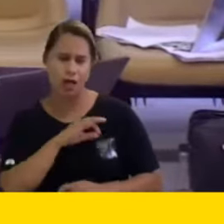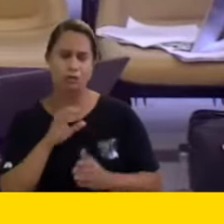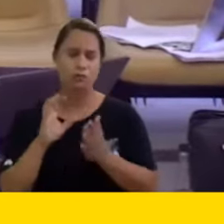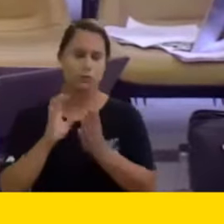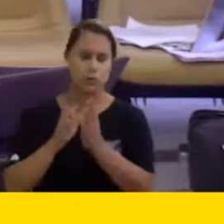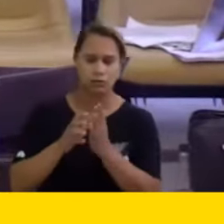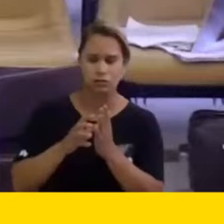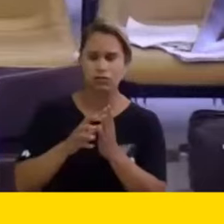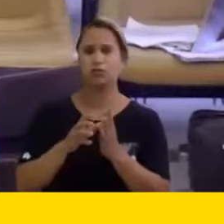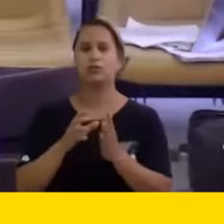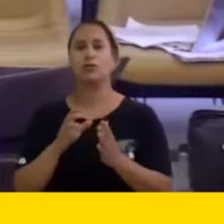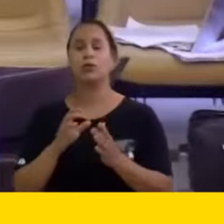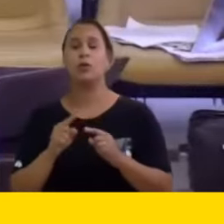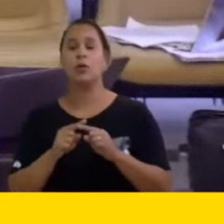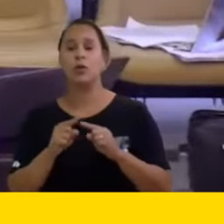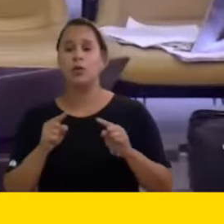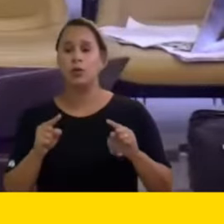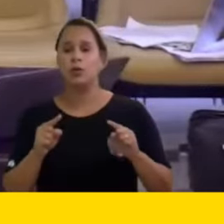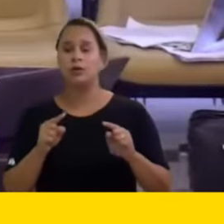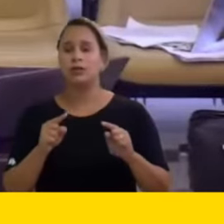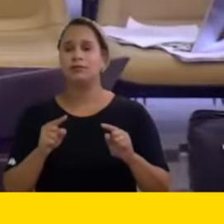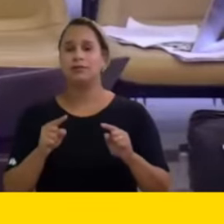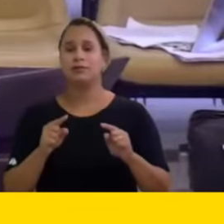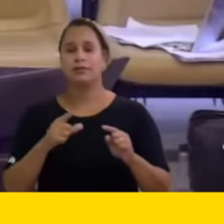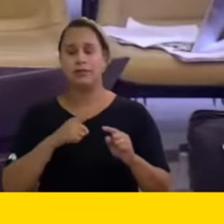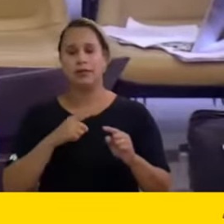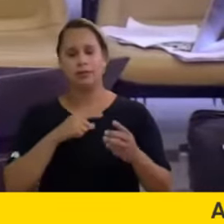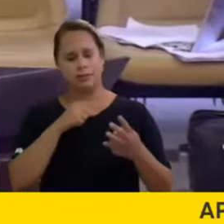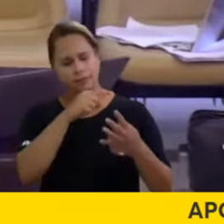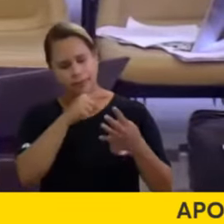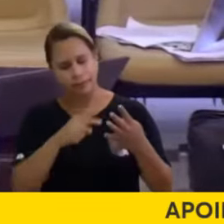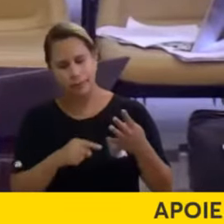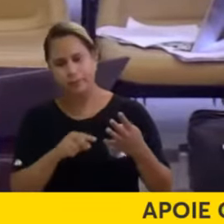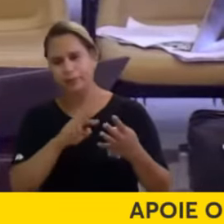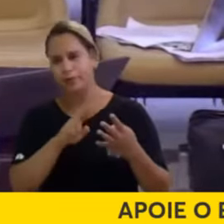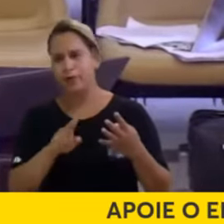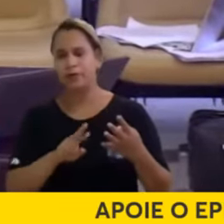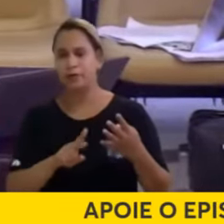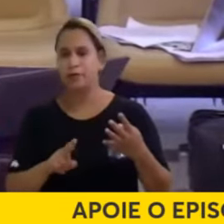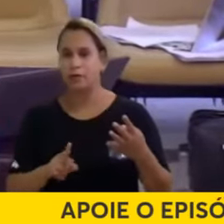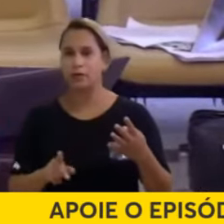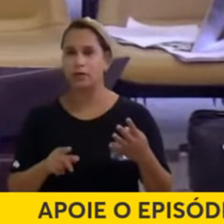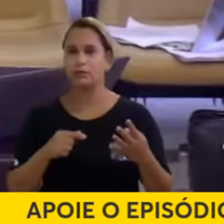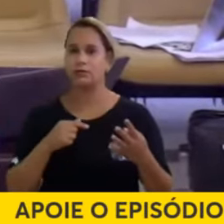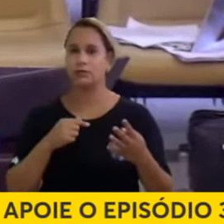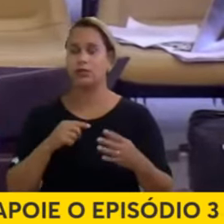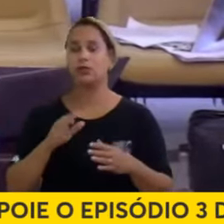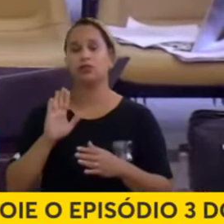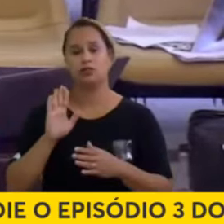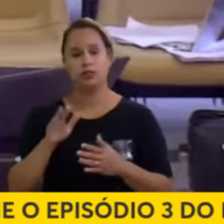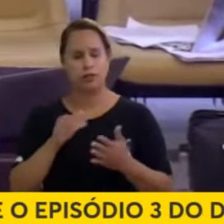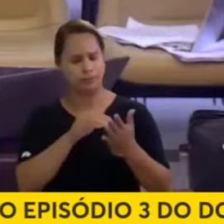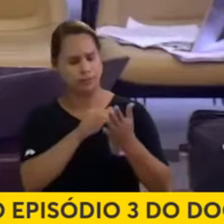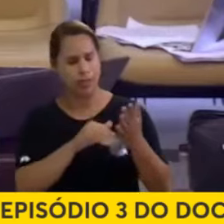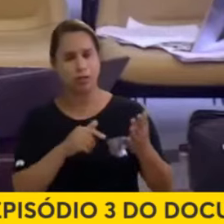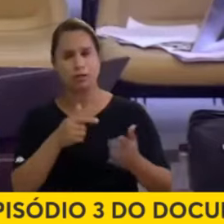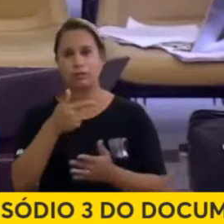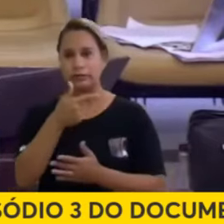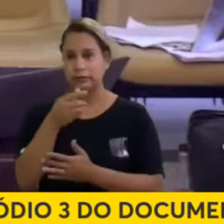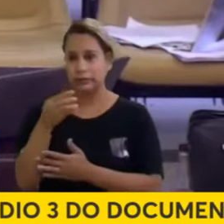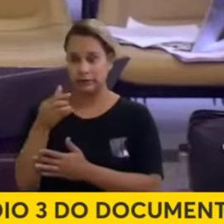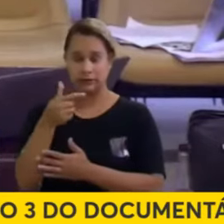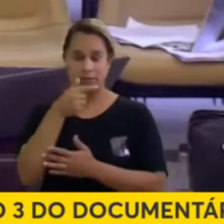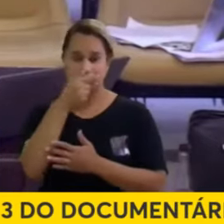tiver mais esses indiferentes aqui você pode tirar mais 200.000 portanto você já pode baixar mais 700 daquela conta se considerar com